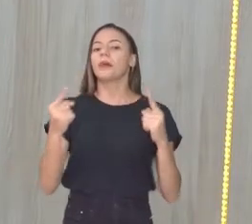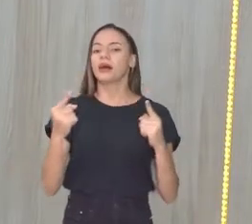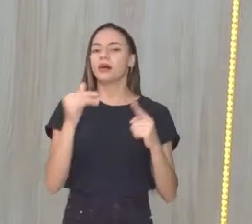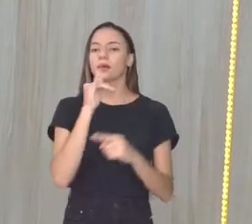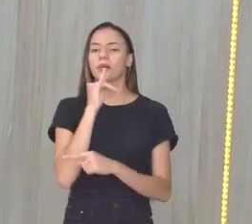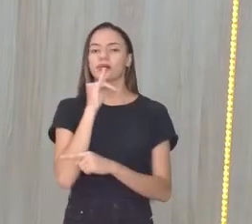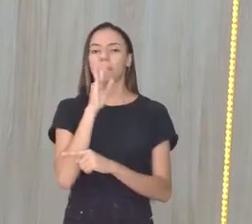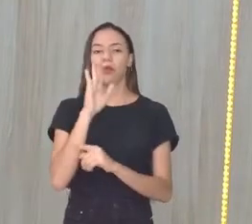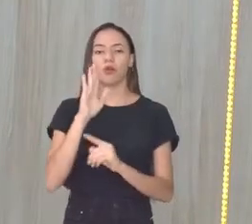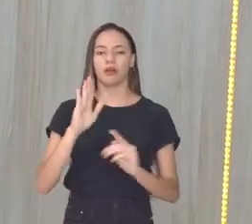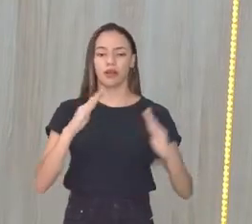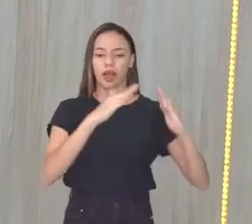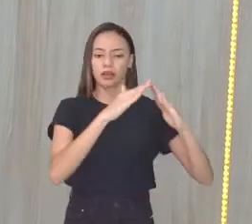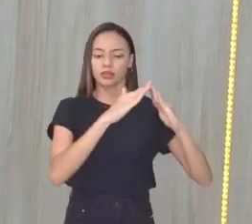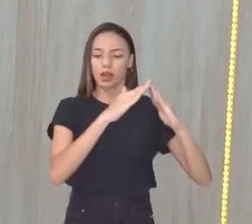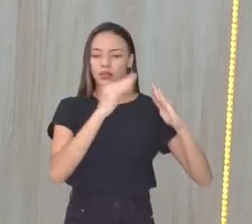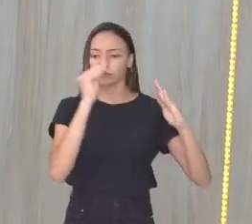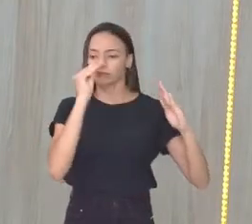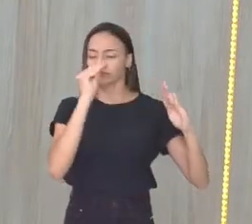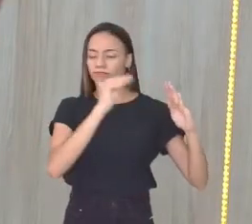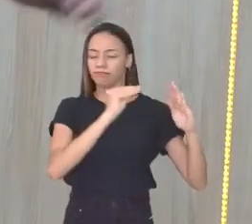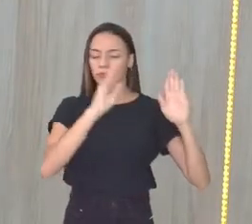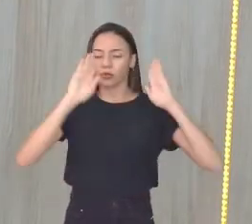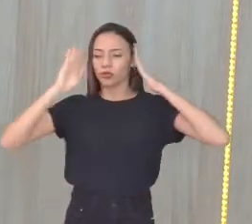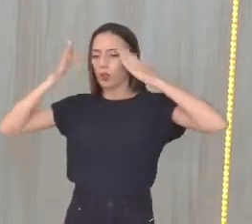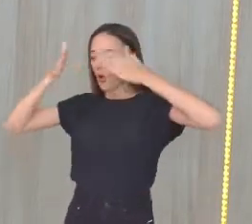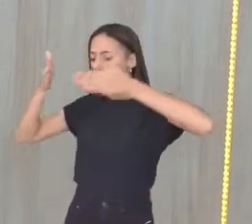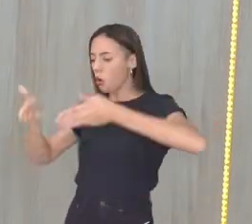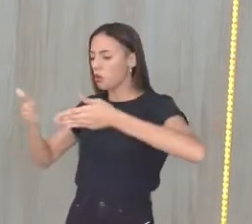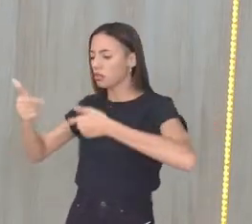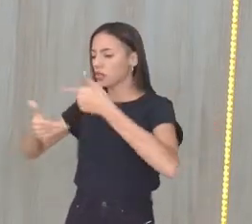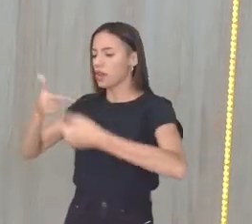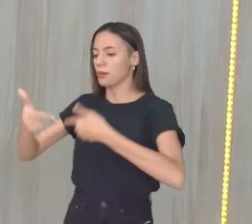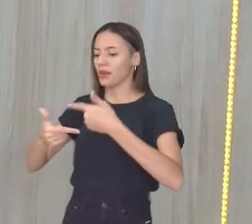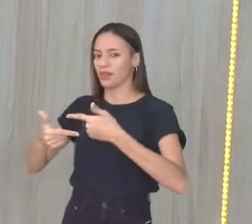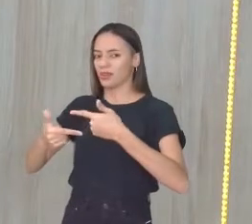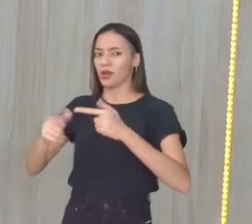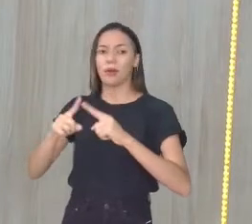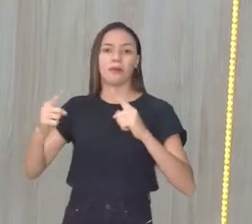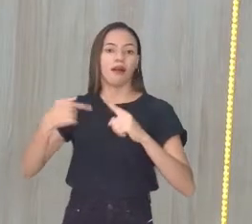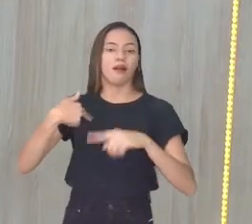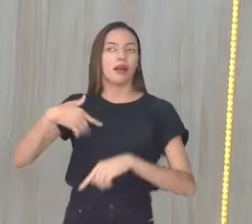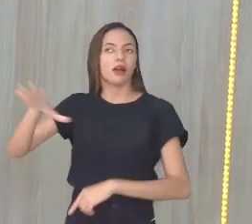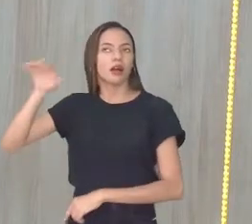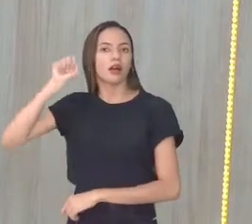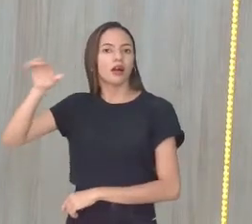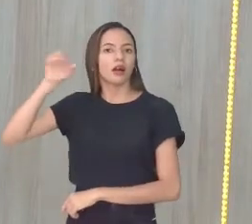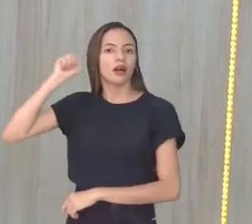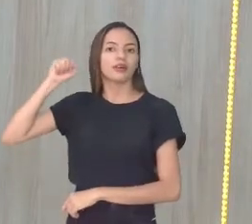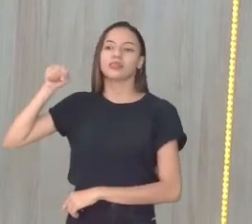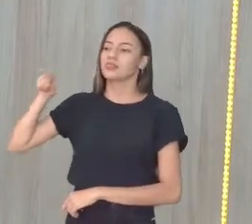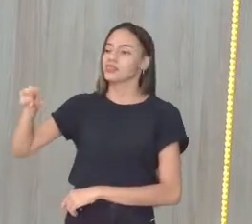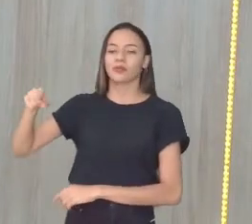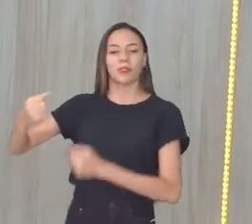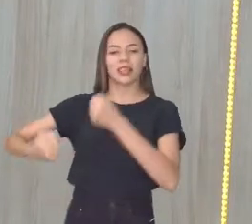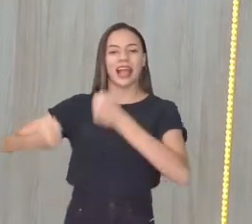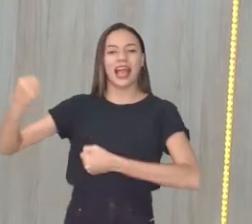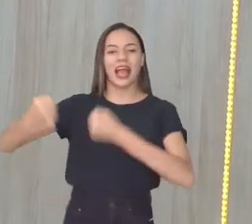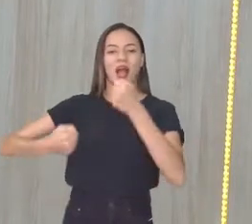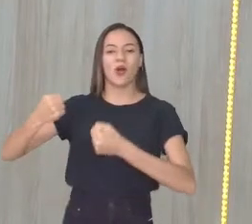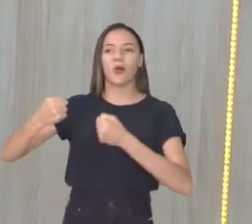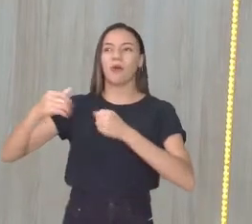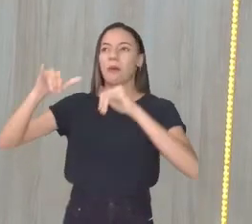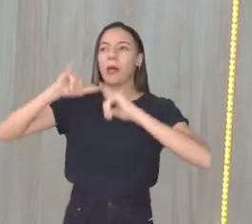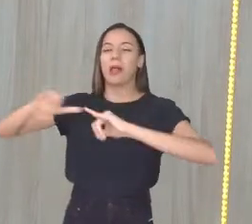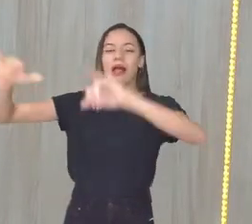e focar no trabalho. Mesmo ouvindo o carro passando na porta, vai passando na sua rua